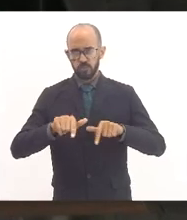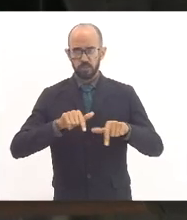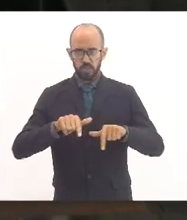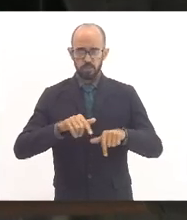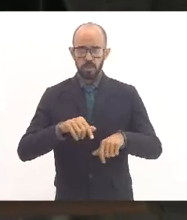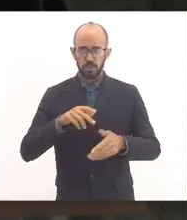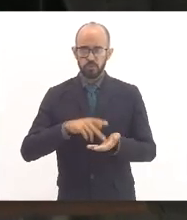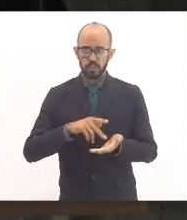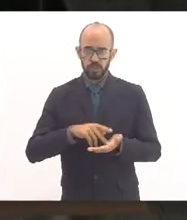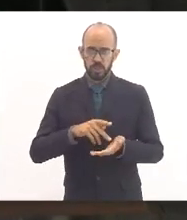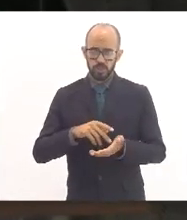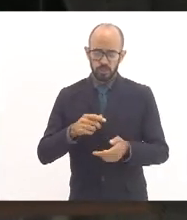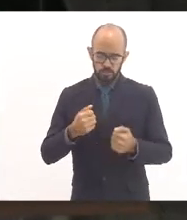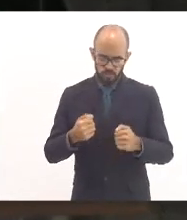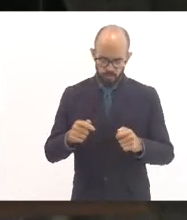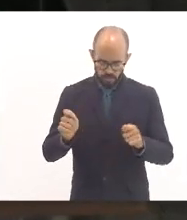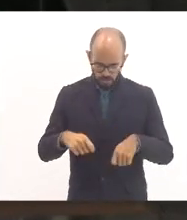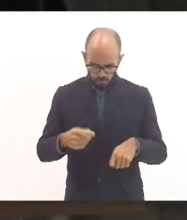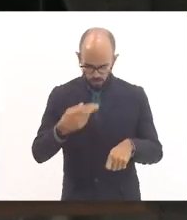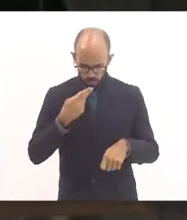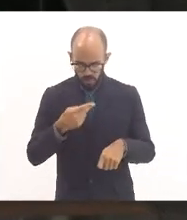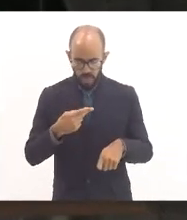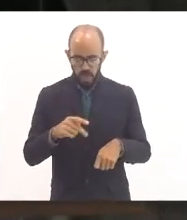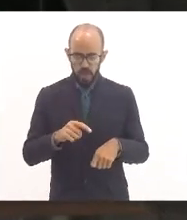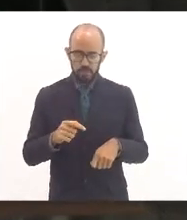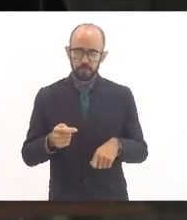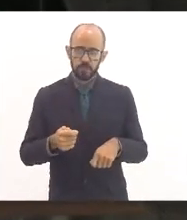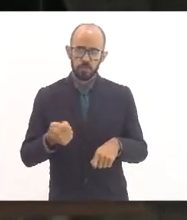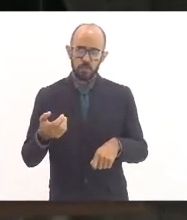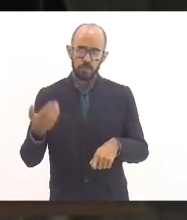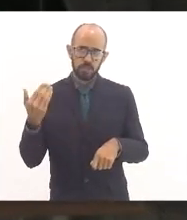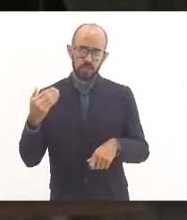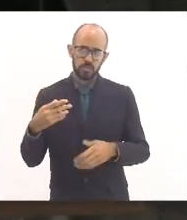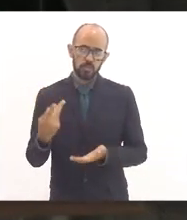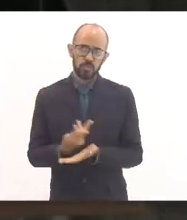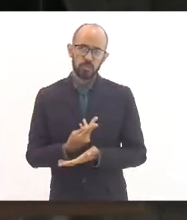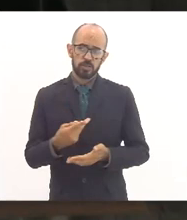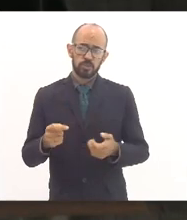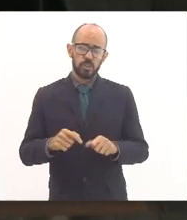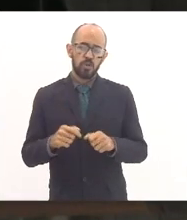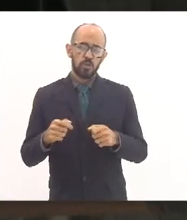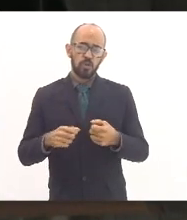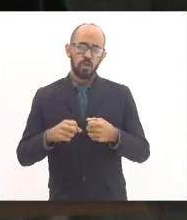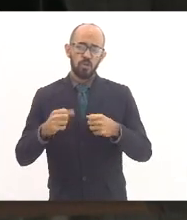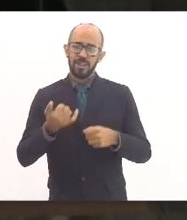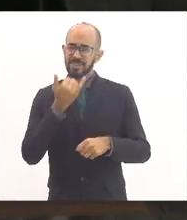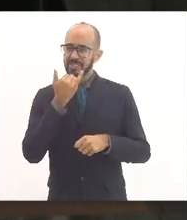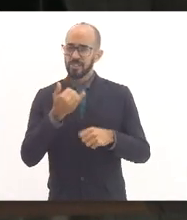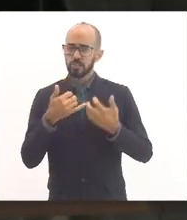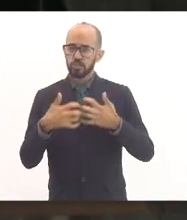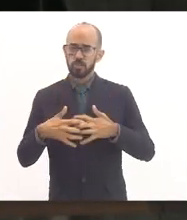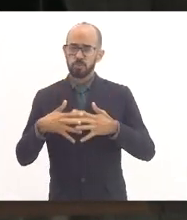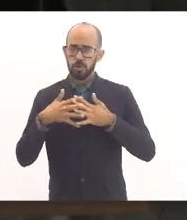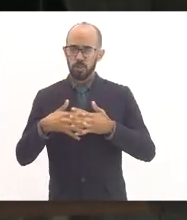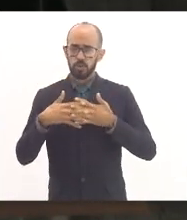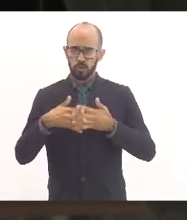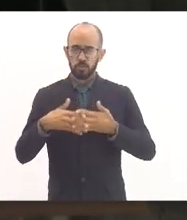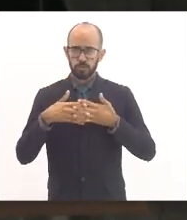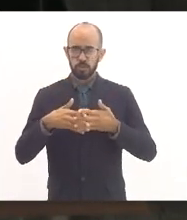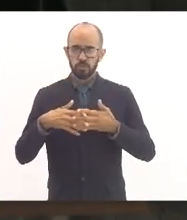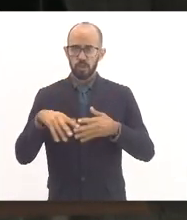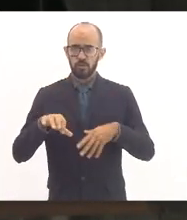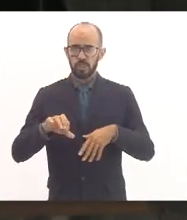eu posso citar um caso agora recente nem a tragédia de Petrópolis em que Noventa e Seis por cento